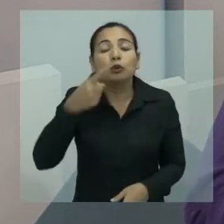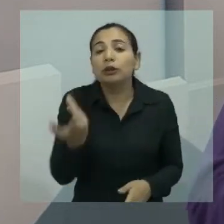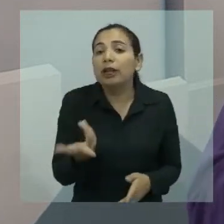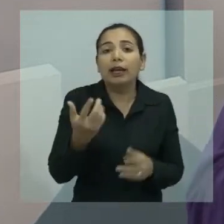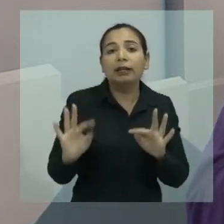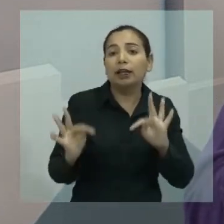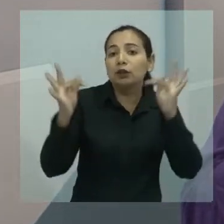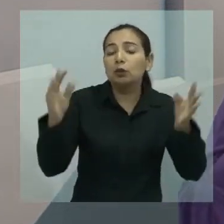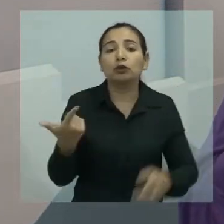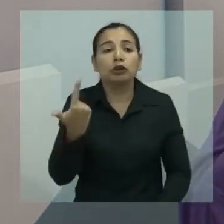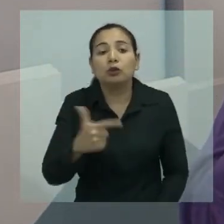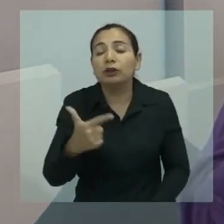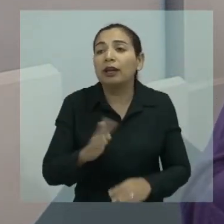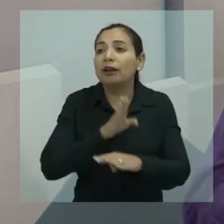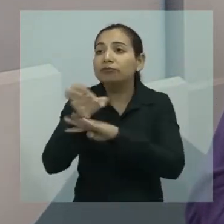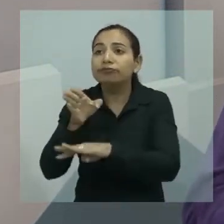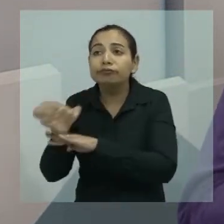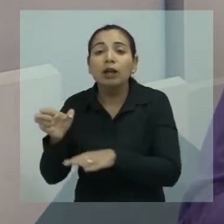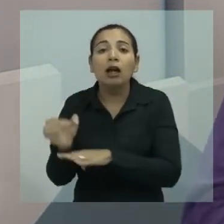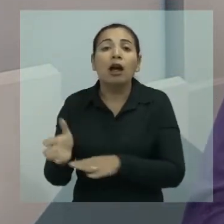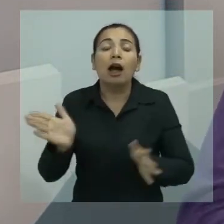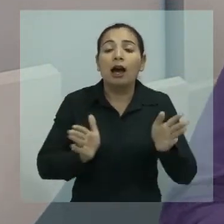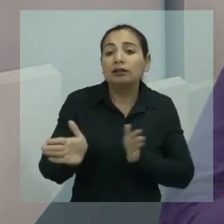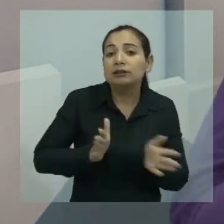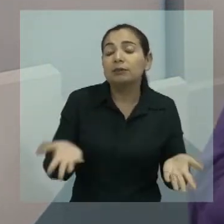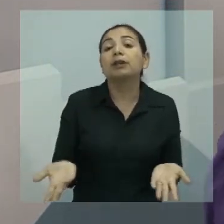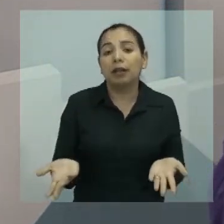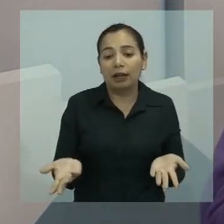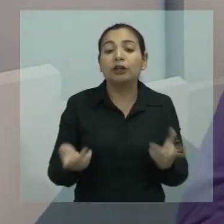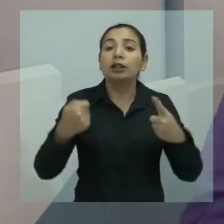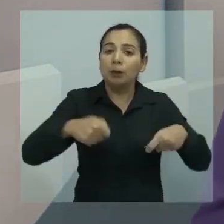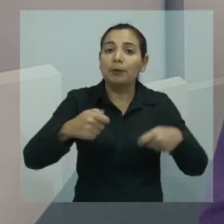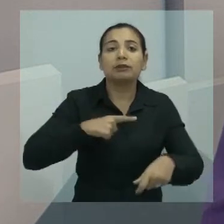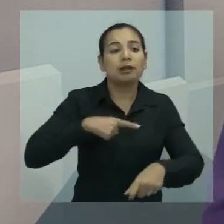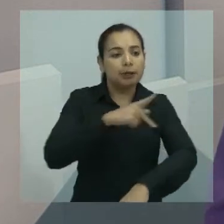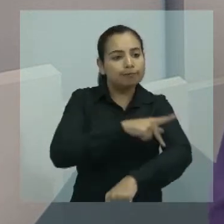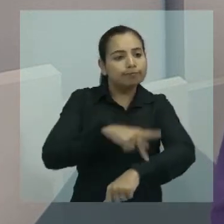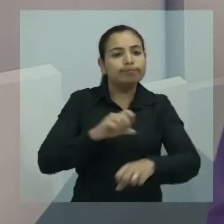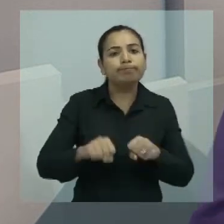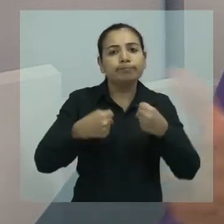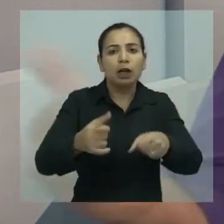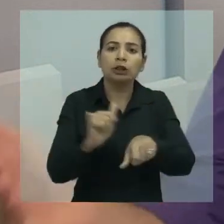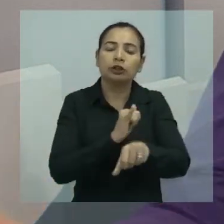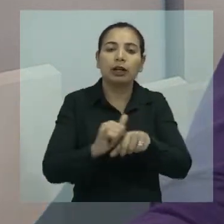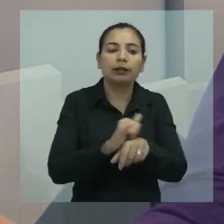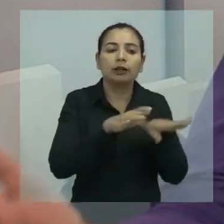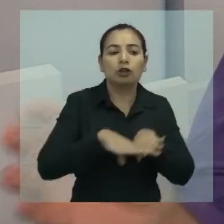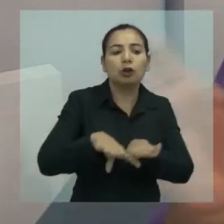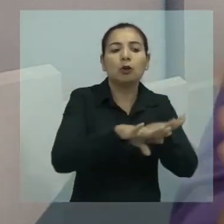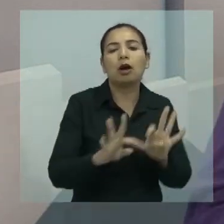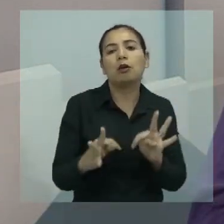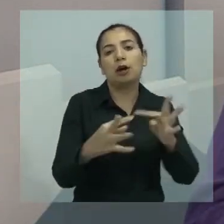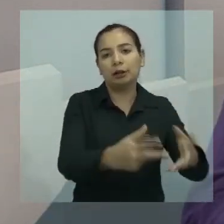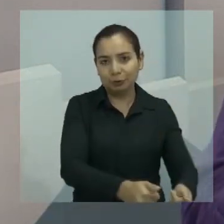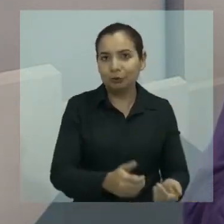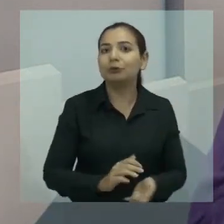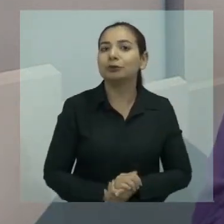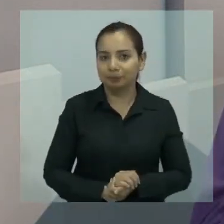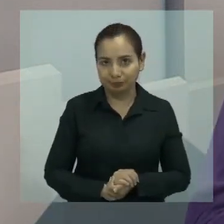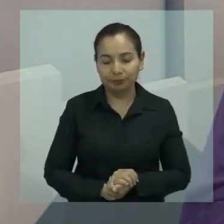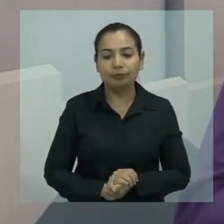assertiva, entender que há alunos com necessidades de compensação, ou seja, a escola precisa ter um projeto